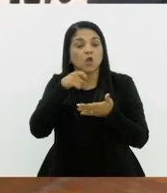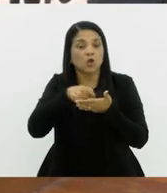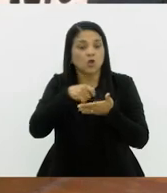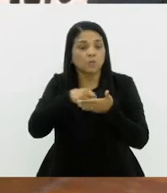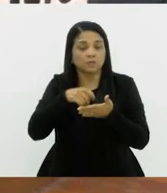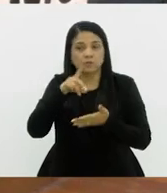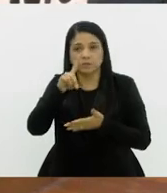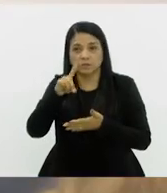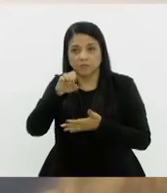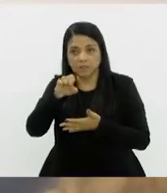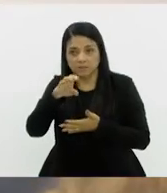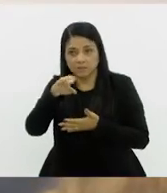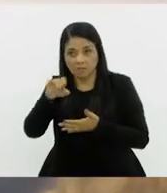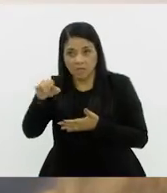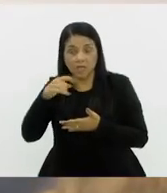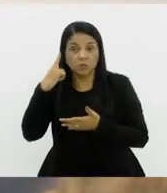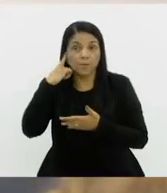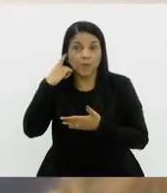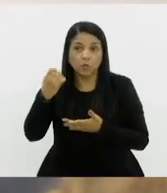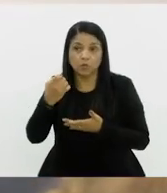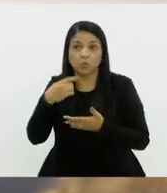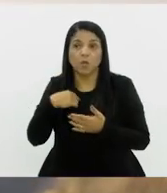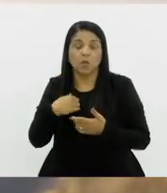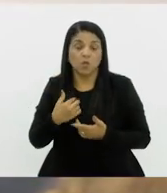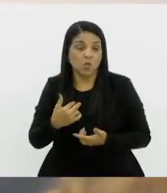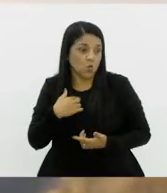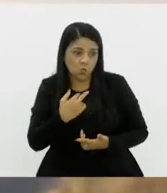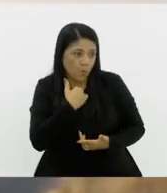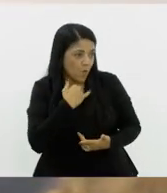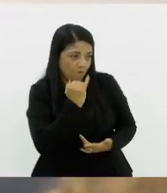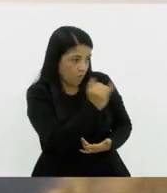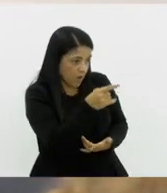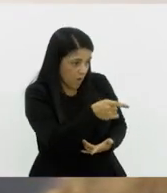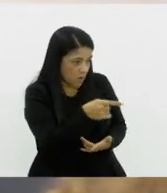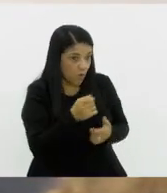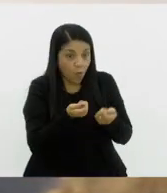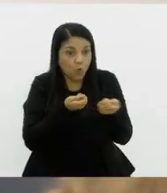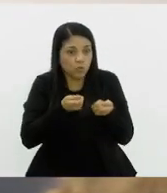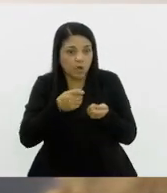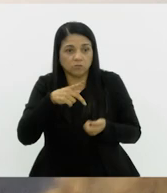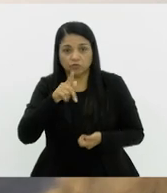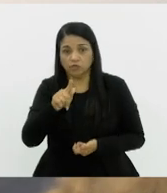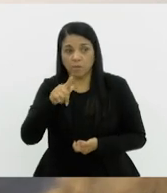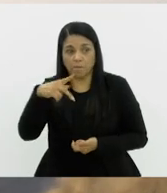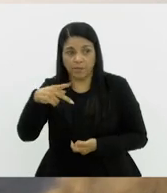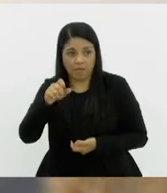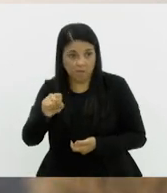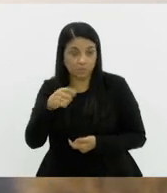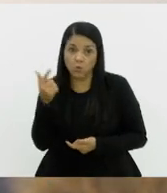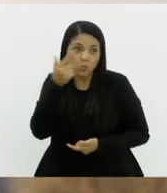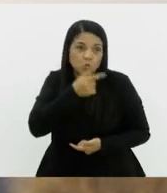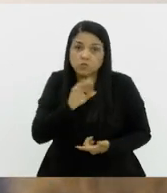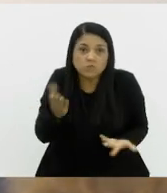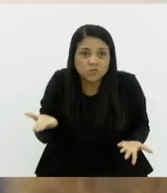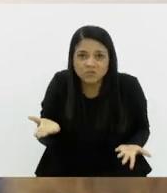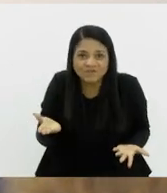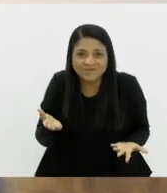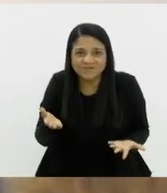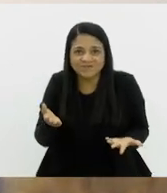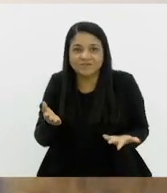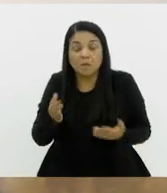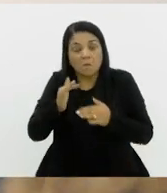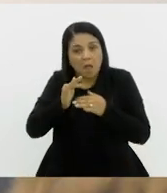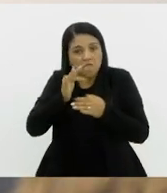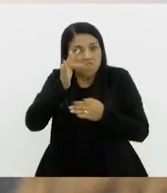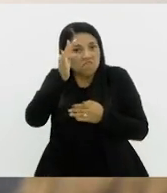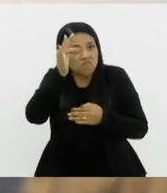Doutor, eu só não posso falar para ele que eu vou controlar alguma coisa com GPS, porque eu não vou conseguir. Você está entendendo? Talvez à